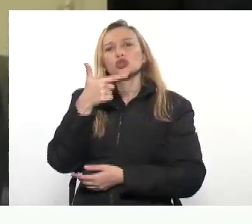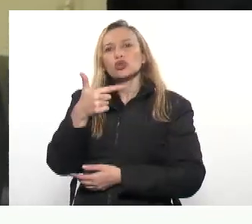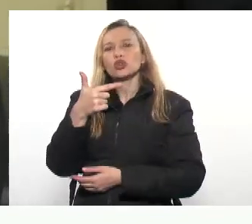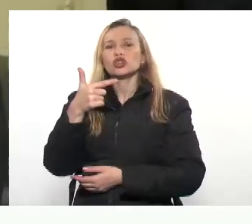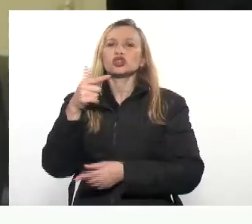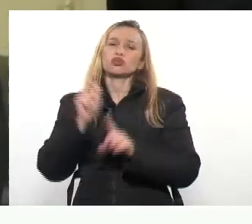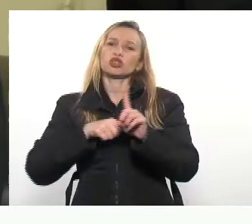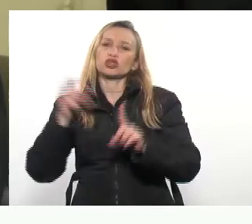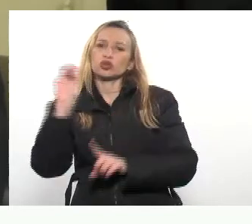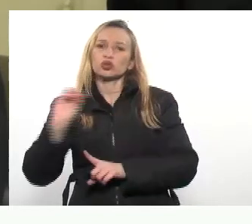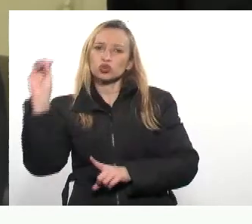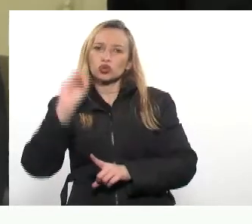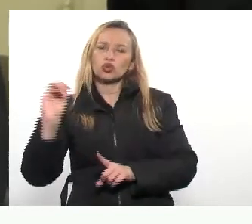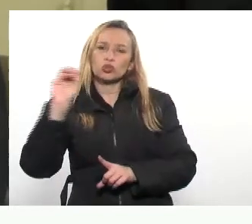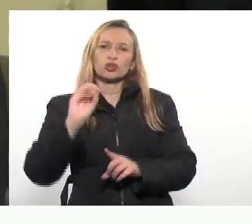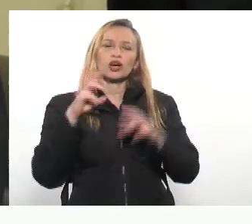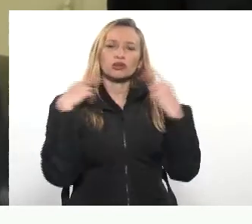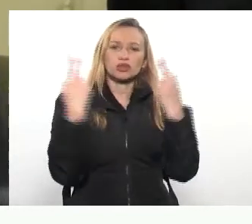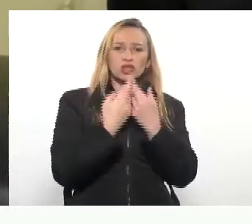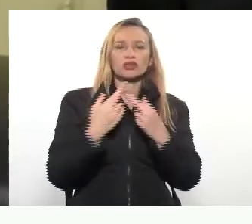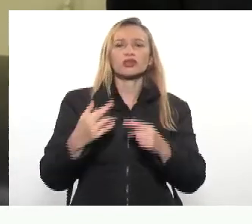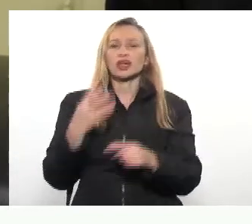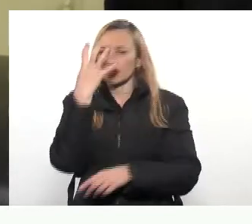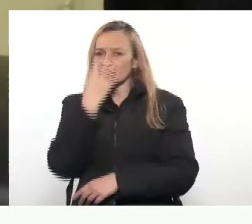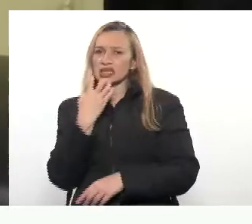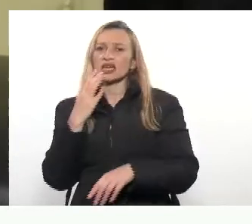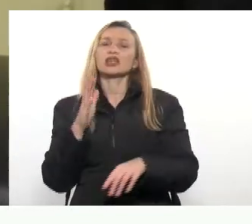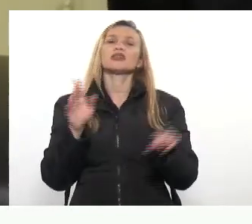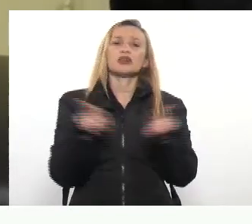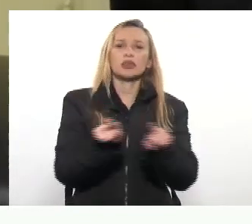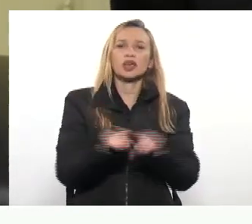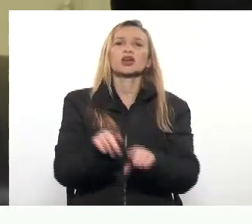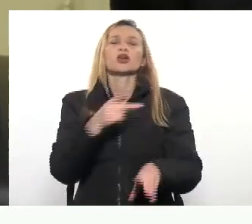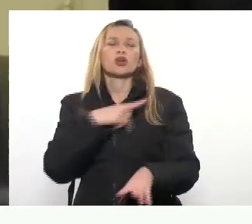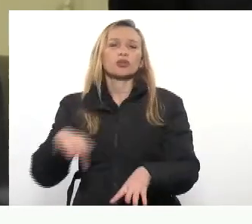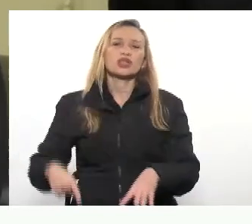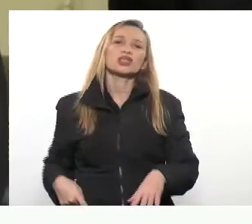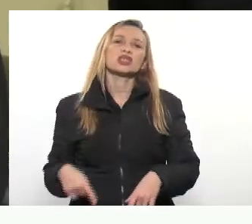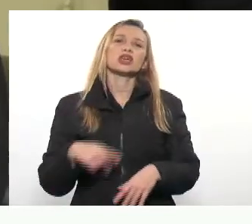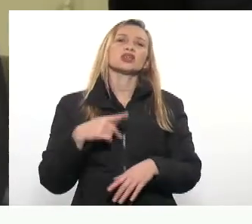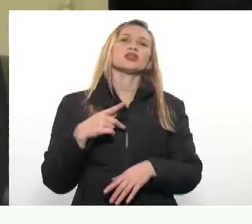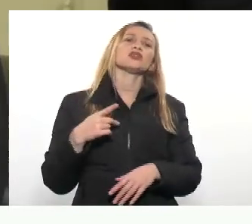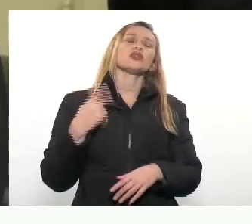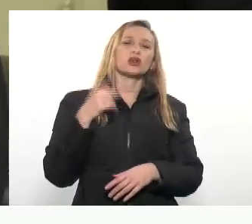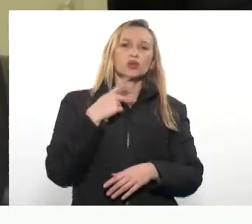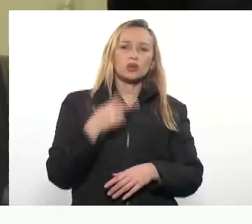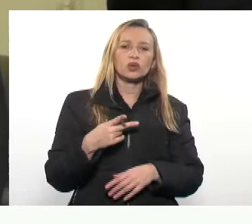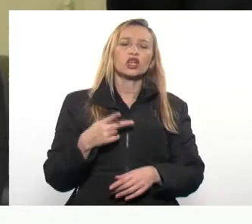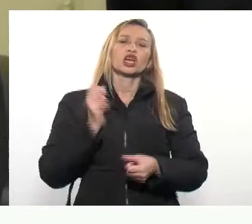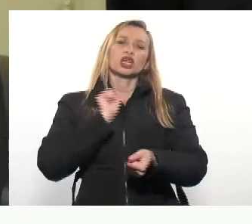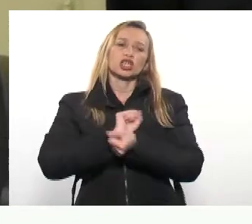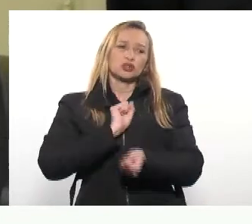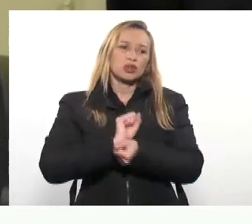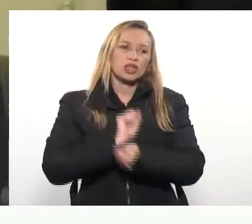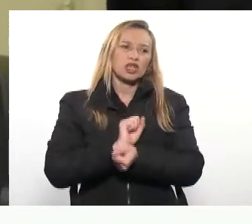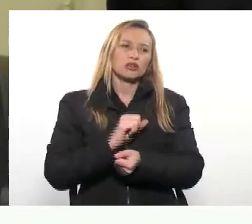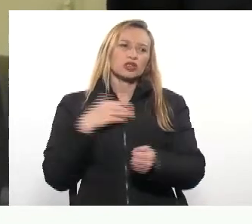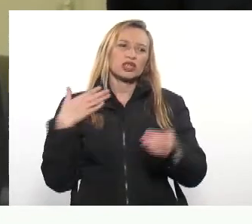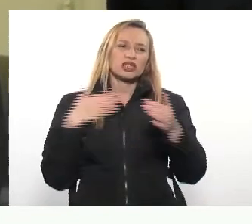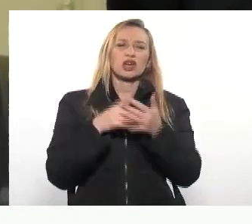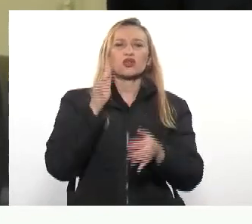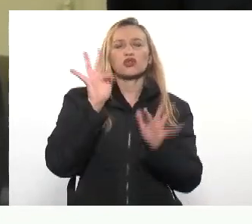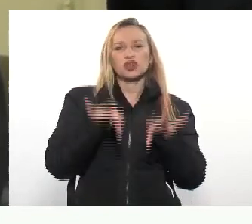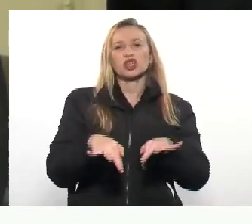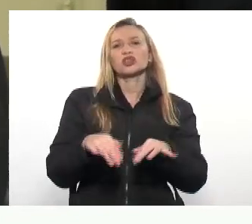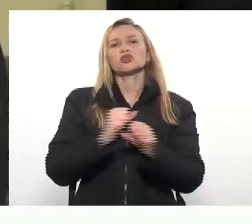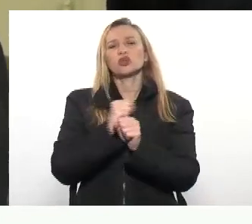essa tramitação vai ficar mais célere também, assim como o presidente Hélio Cabral disse, a gente espera que, no máximo, até o final do